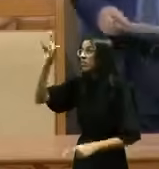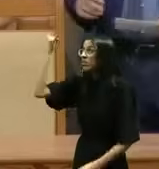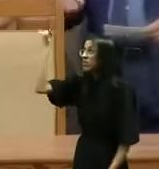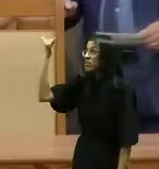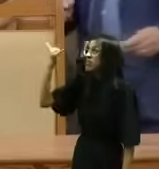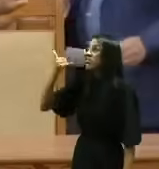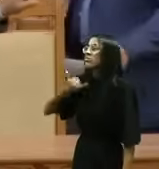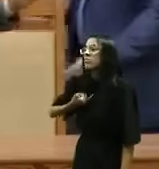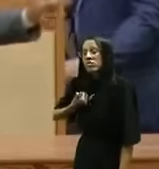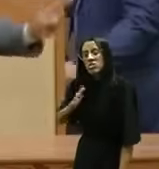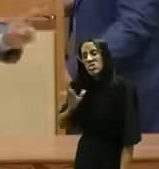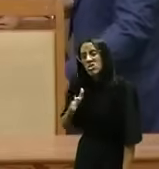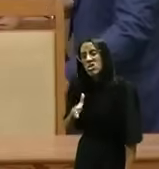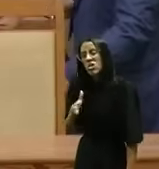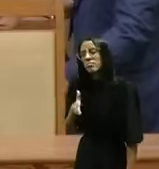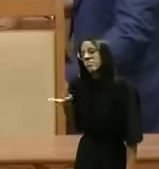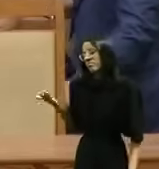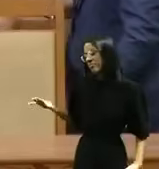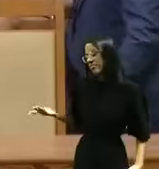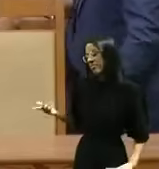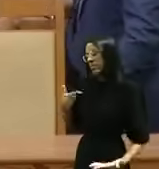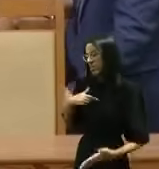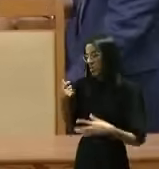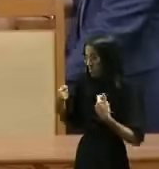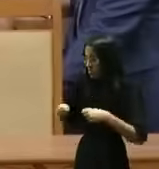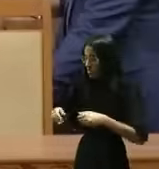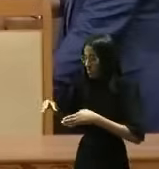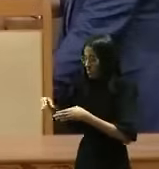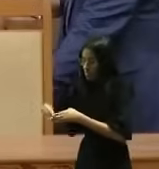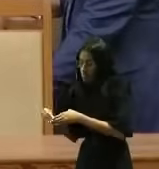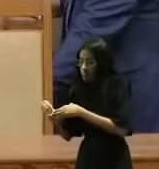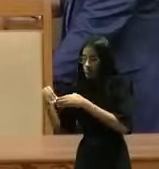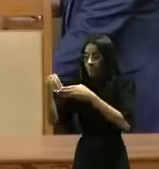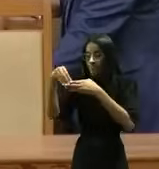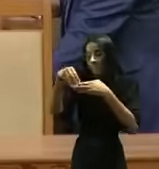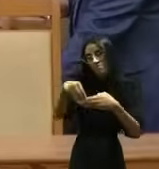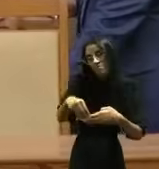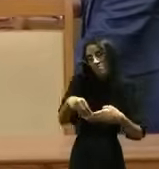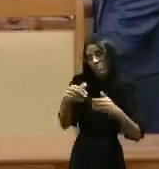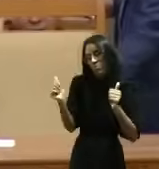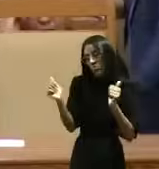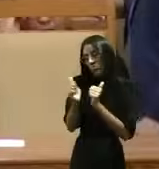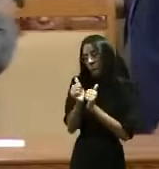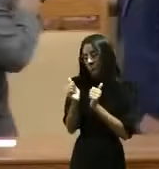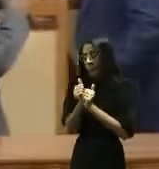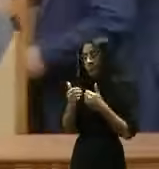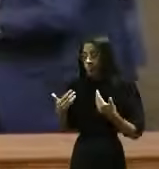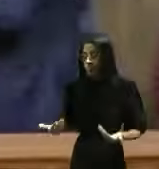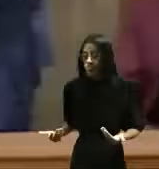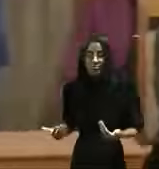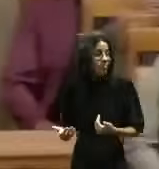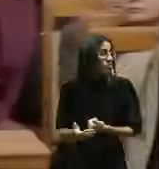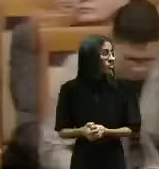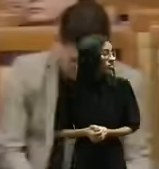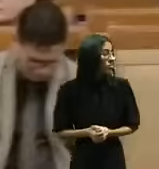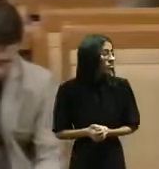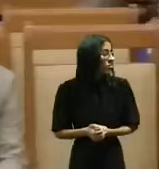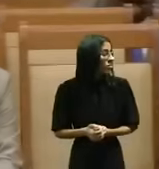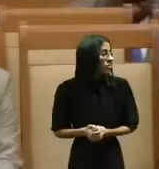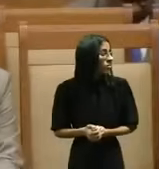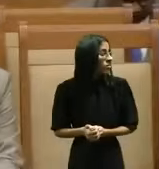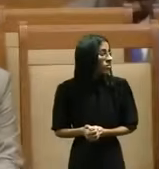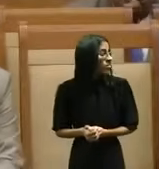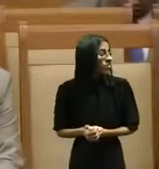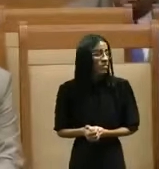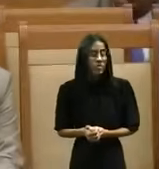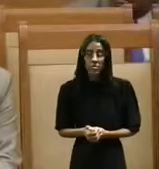aí E tu vai com eles e não Hã A diga ol olha o que o que que eles